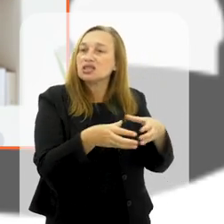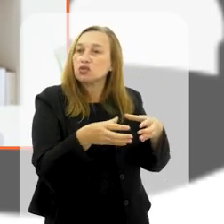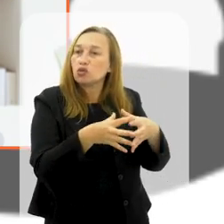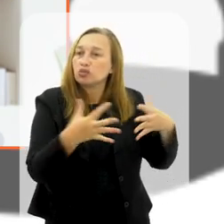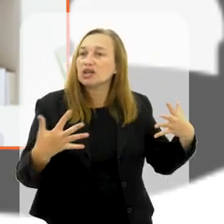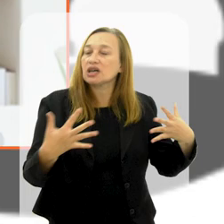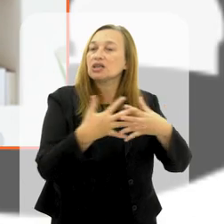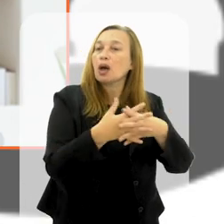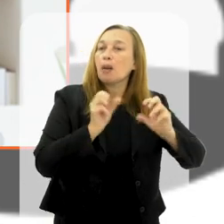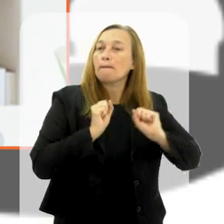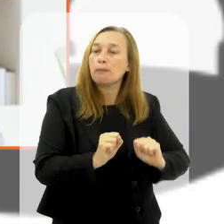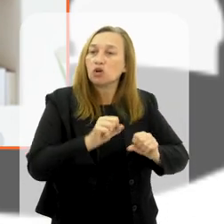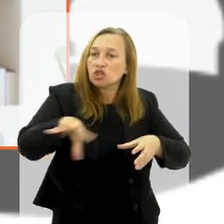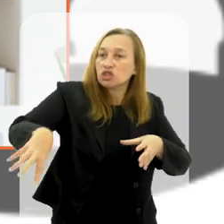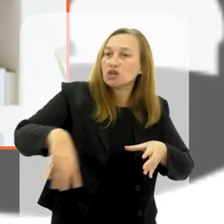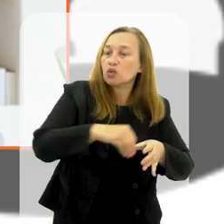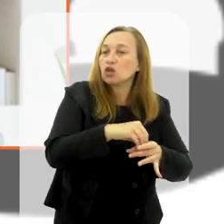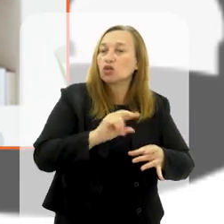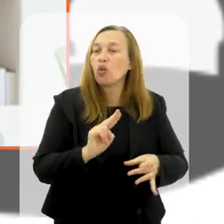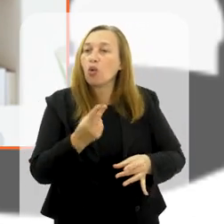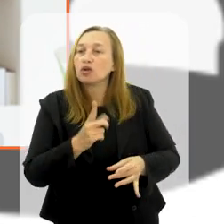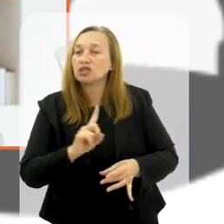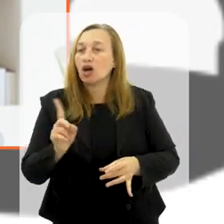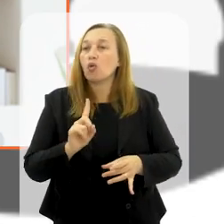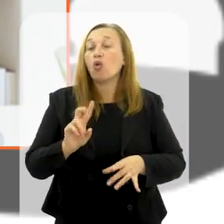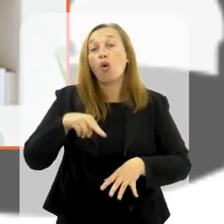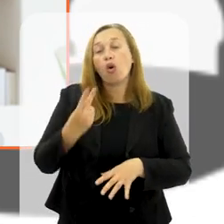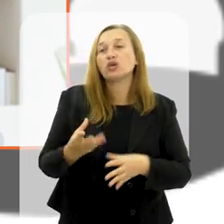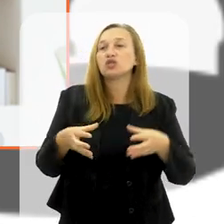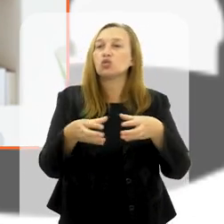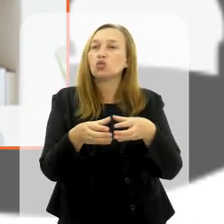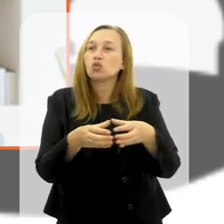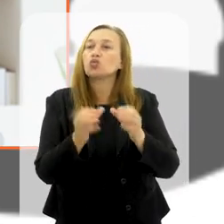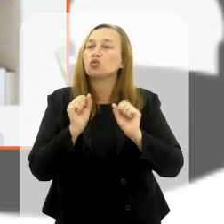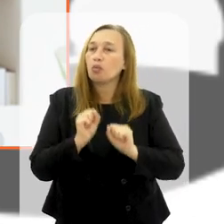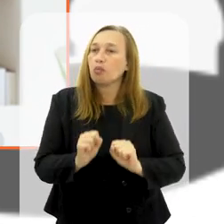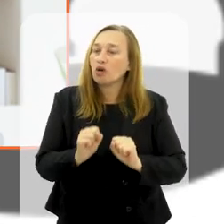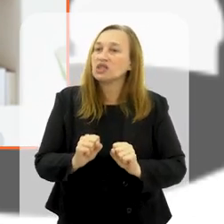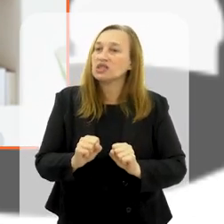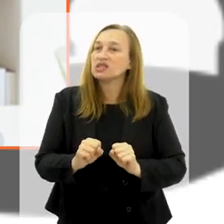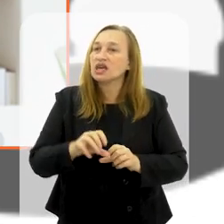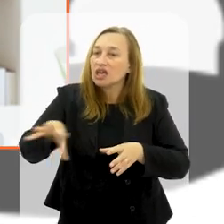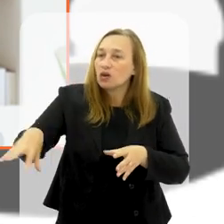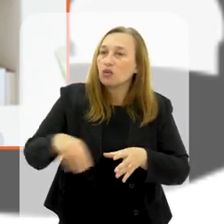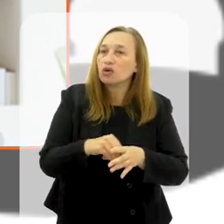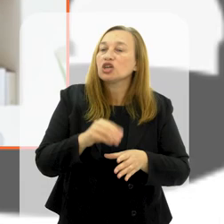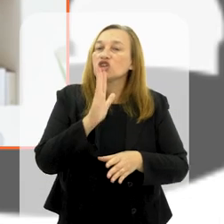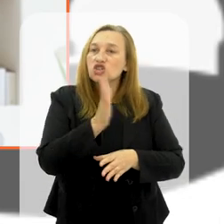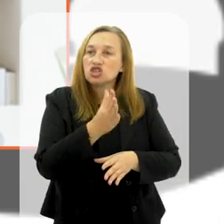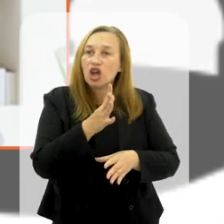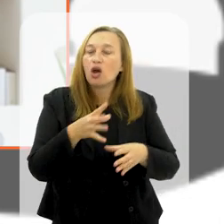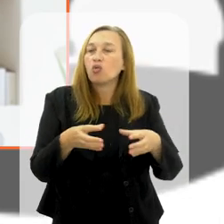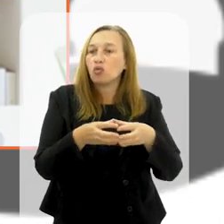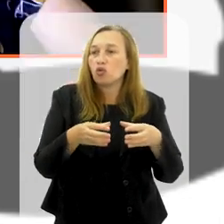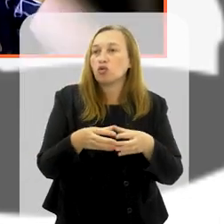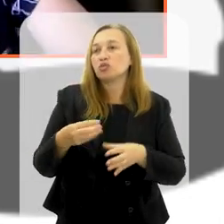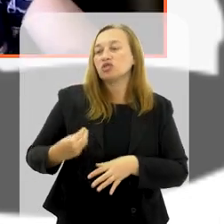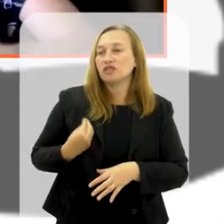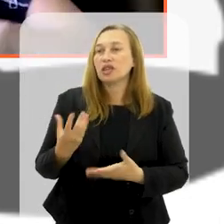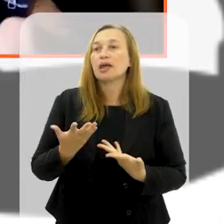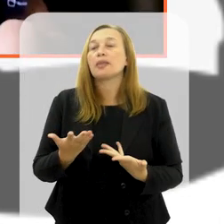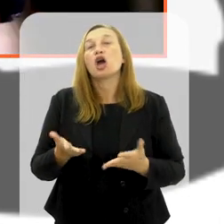de engajamento pode ou não participar, ou se esse grupo pode ser adicionado a um grupo já